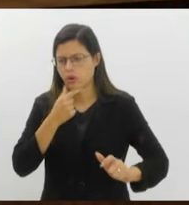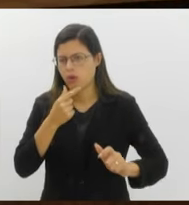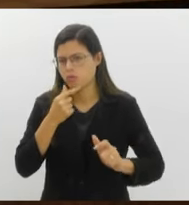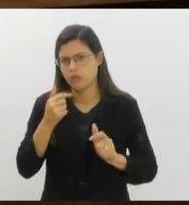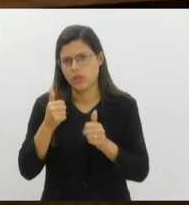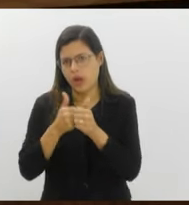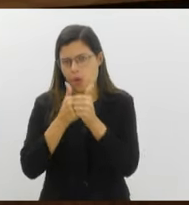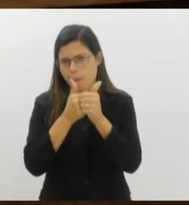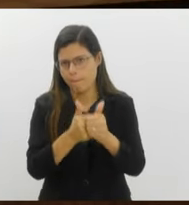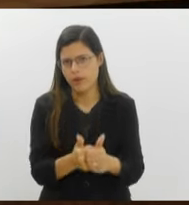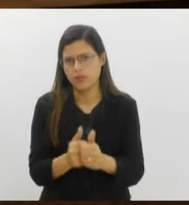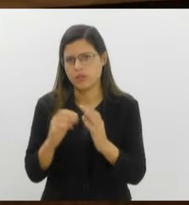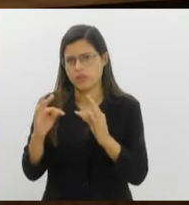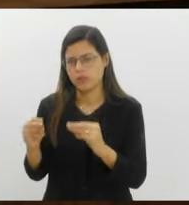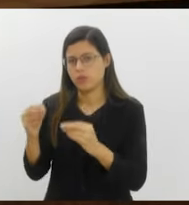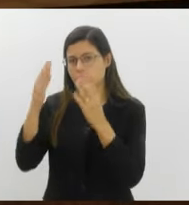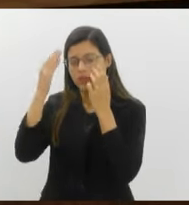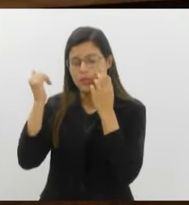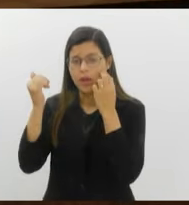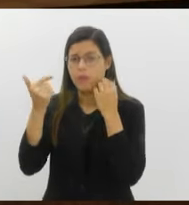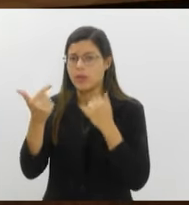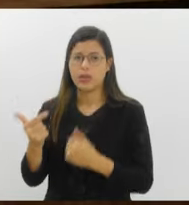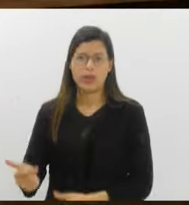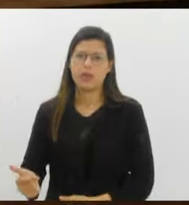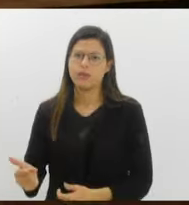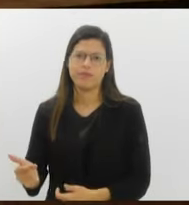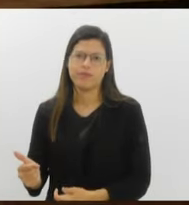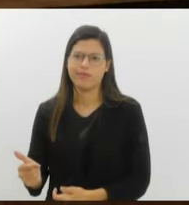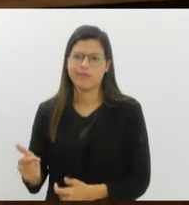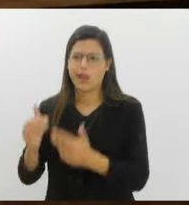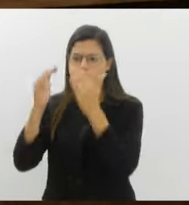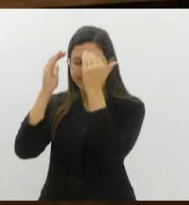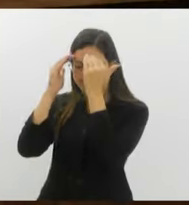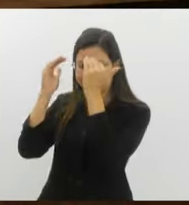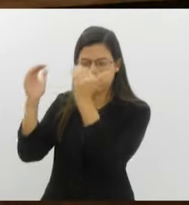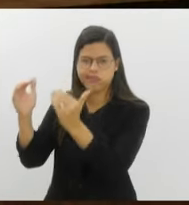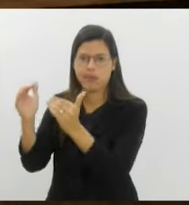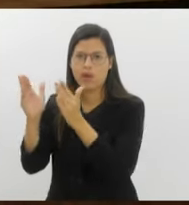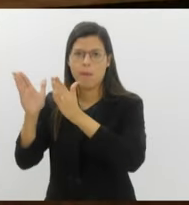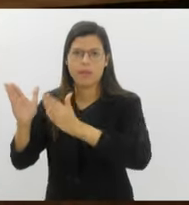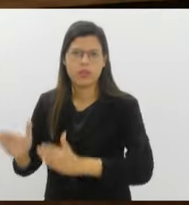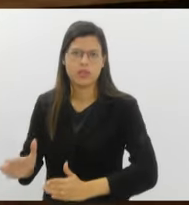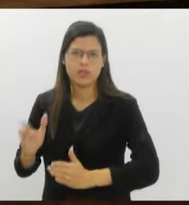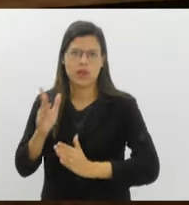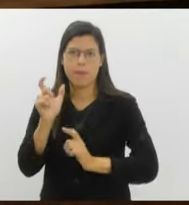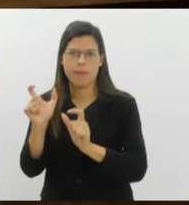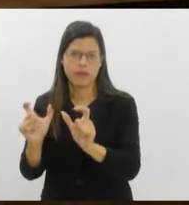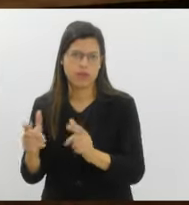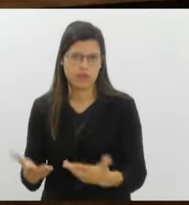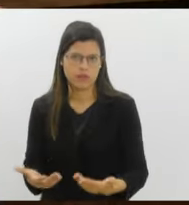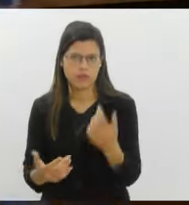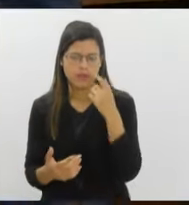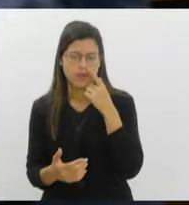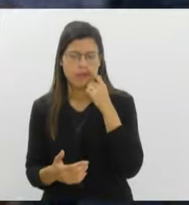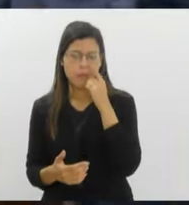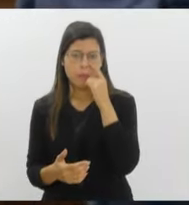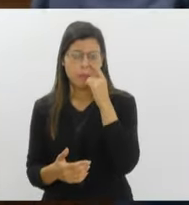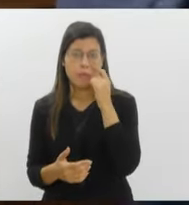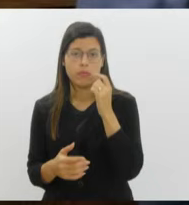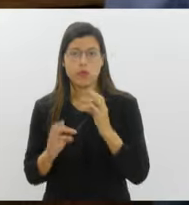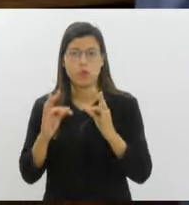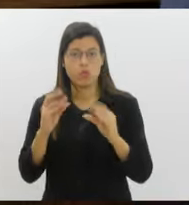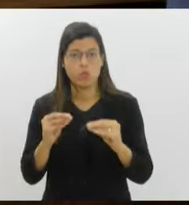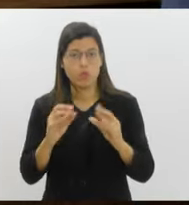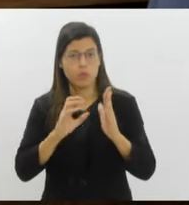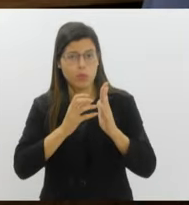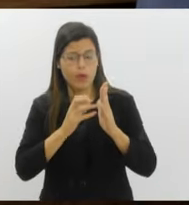que ele não tem palavra, que ele não cumpre. Todo mundo sabe. Ele abre. Então, os partidos todos estão isolados